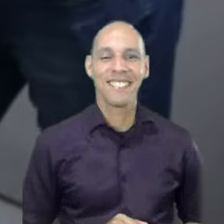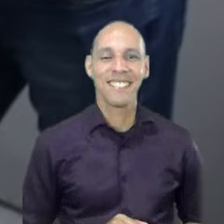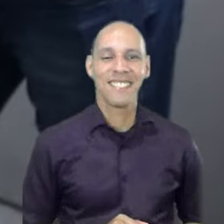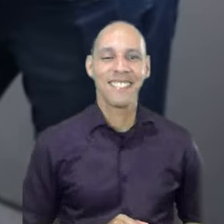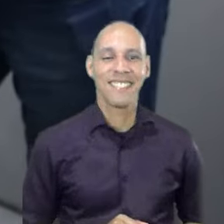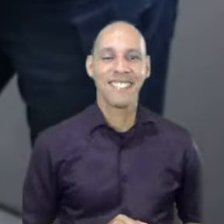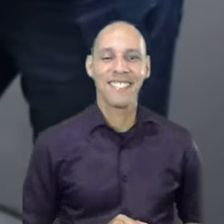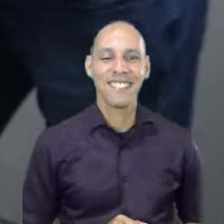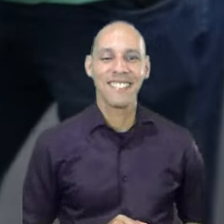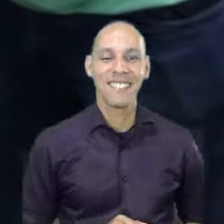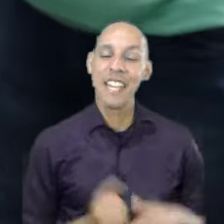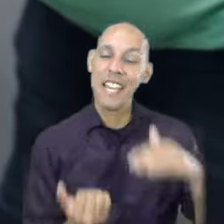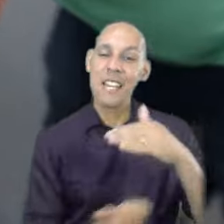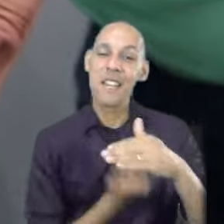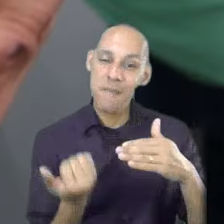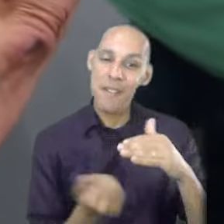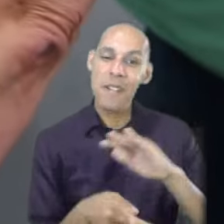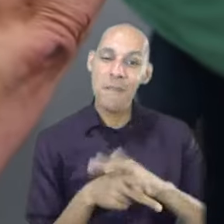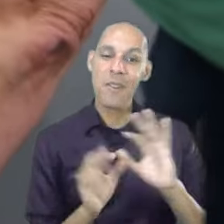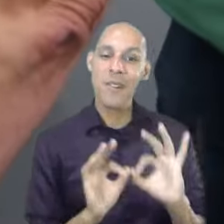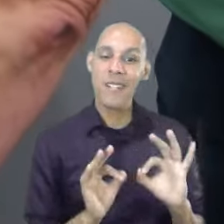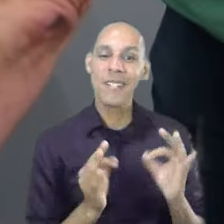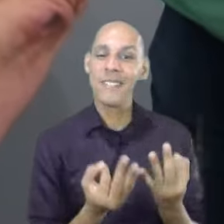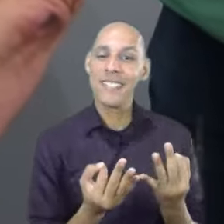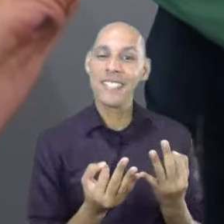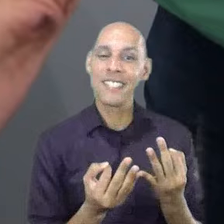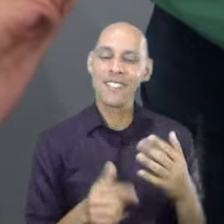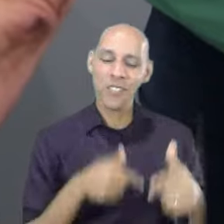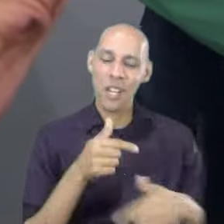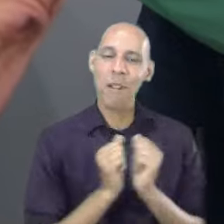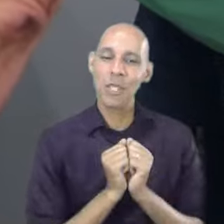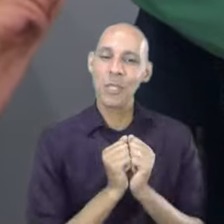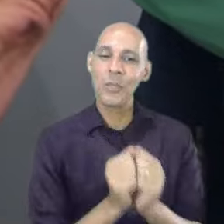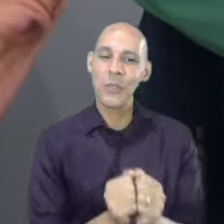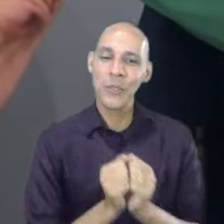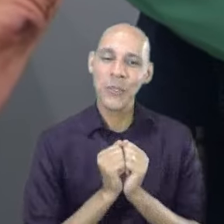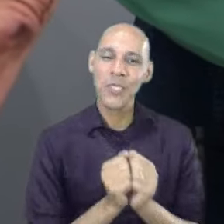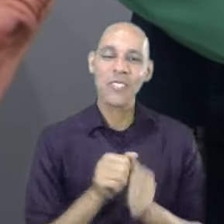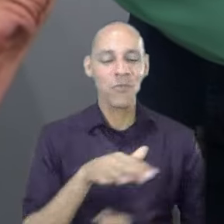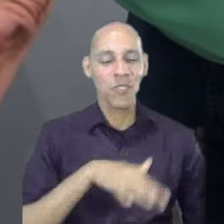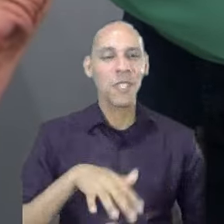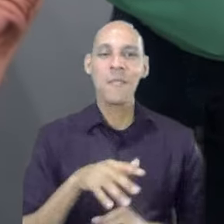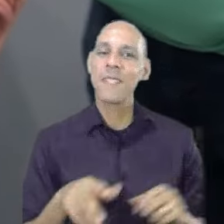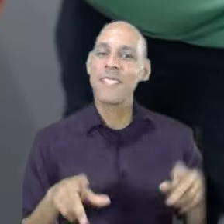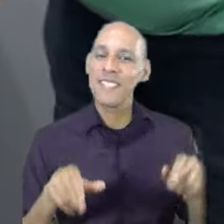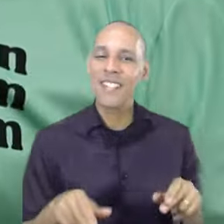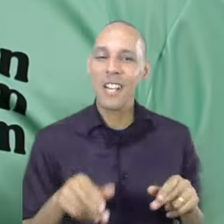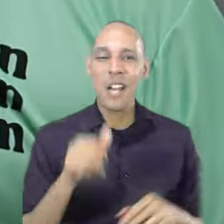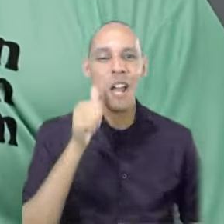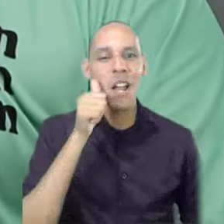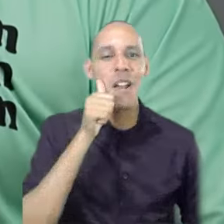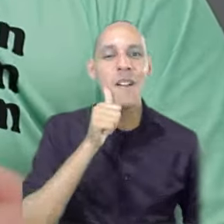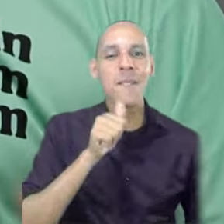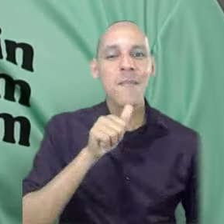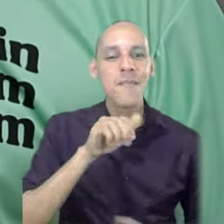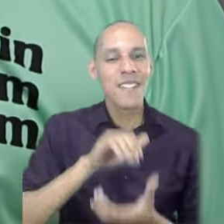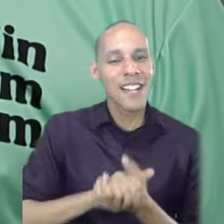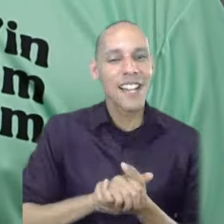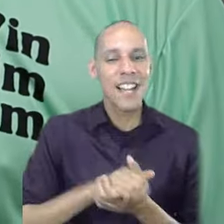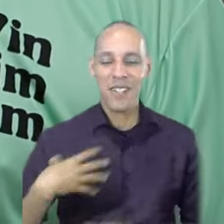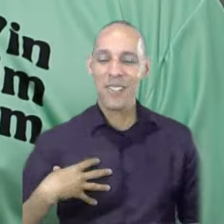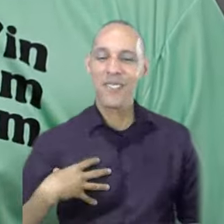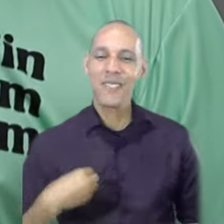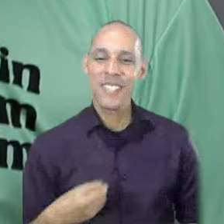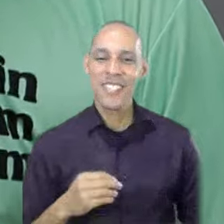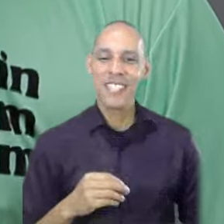É uma empresa familiar, aqui a gente trabalha todo mundo junto, né? Dentro do mesmo ambiente. Minha mulher, meus filhos, então todo mundo participou,